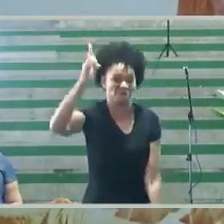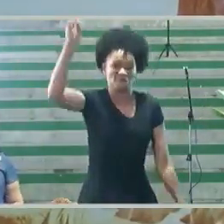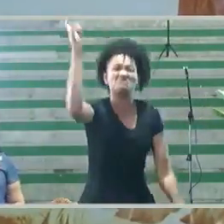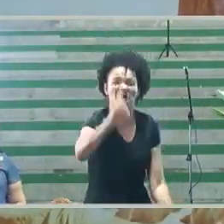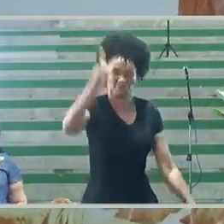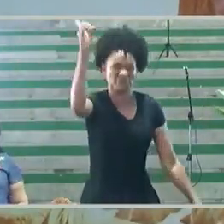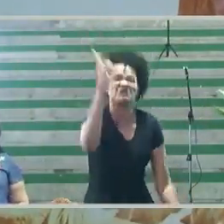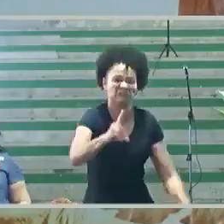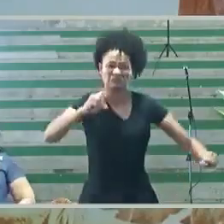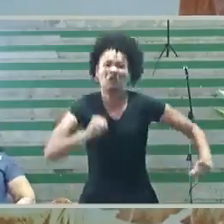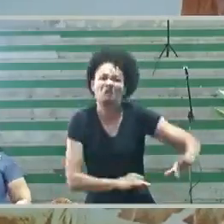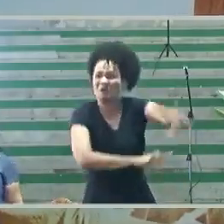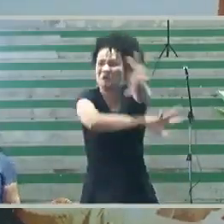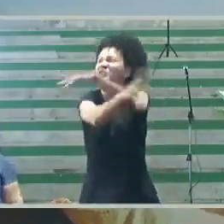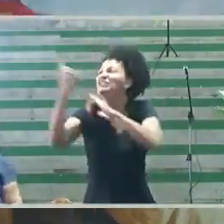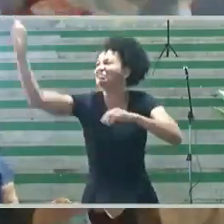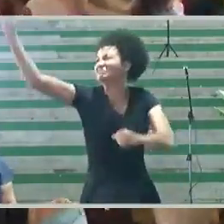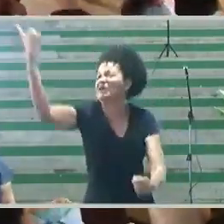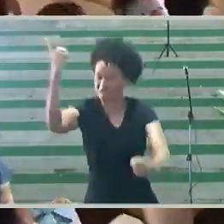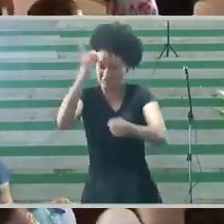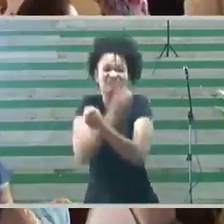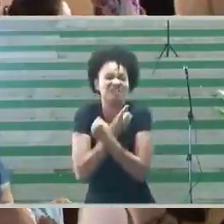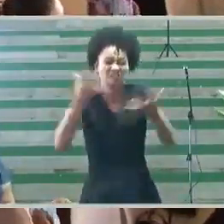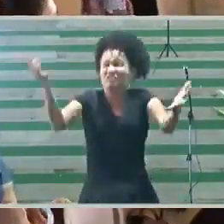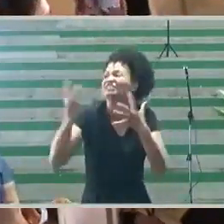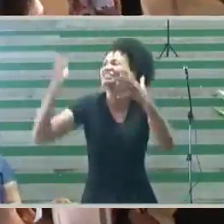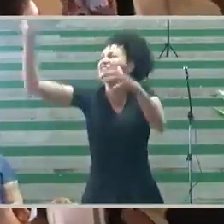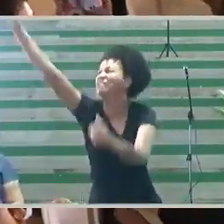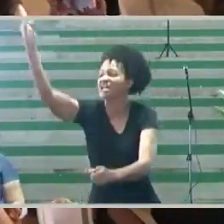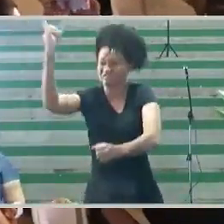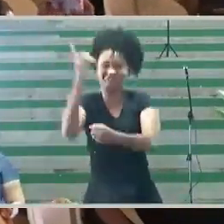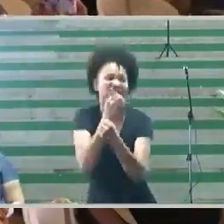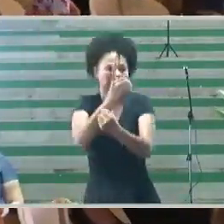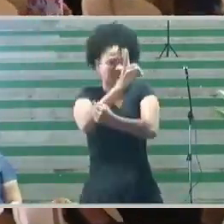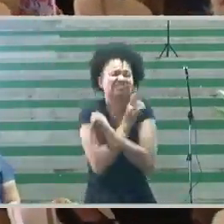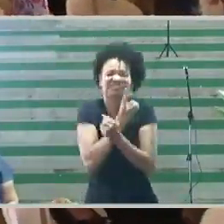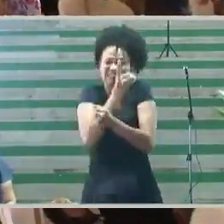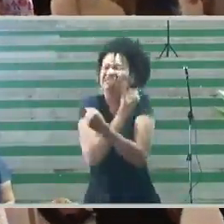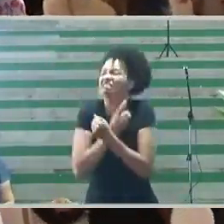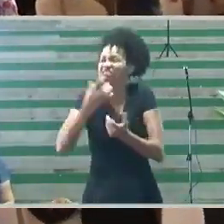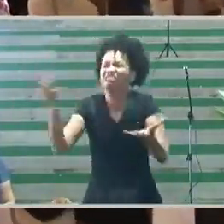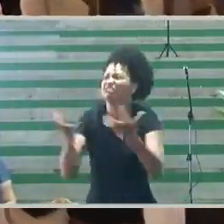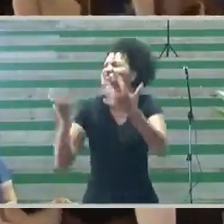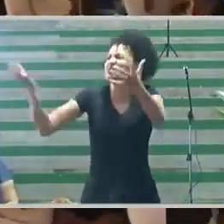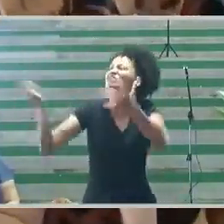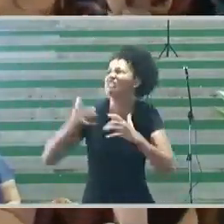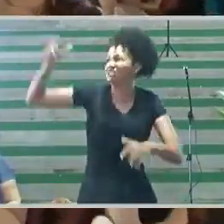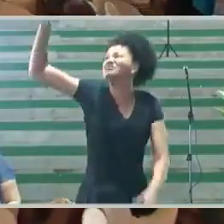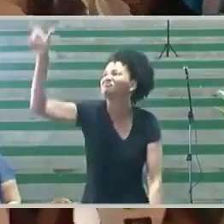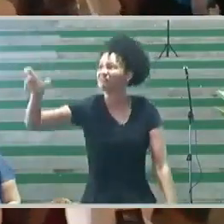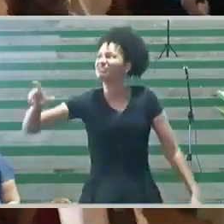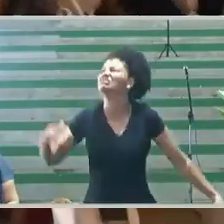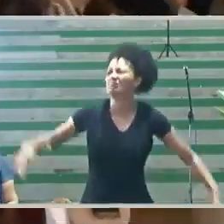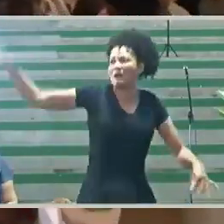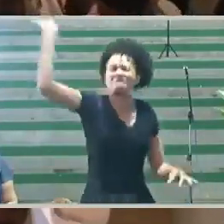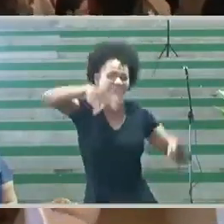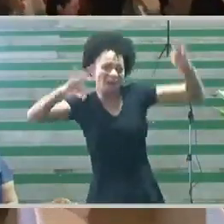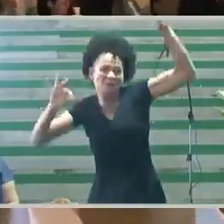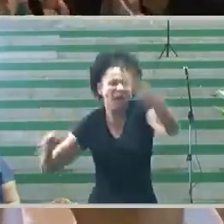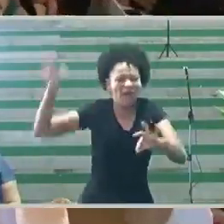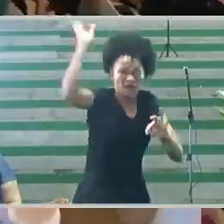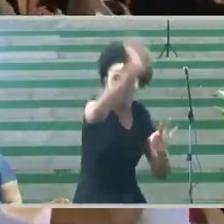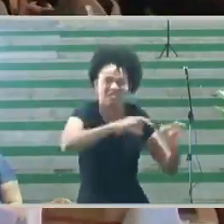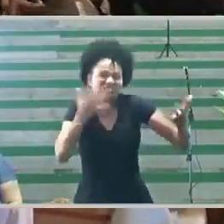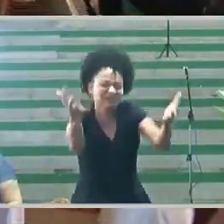quero abraçar Ele, eu quero beijar Ele, eu quero dar lugar na presença dEle. Quem vai,